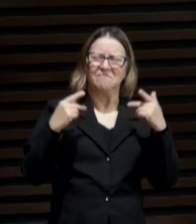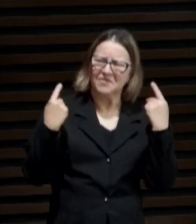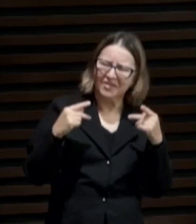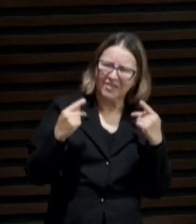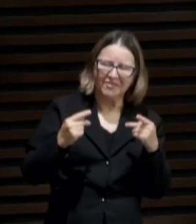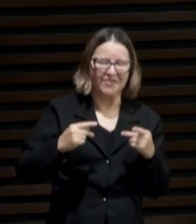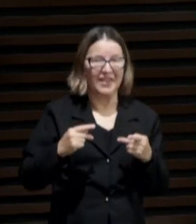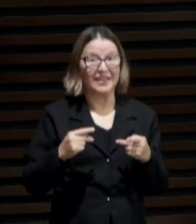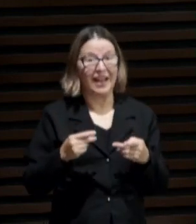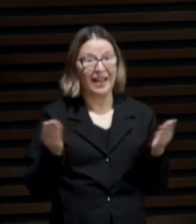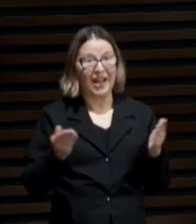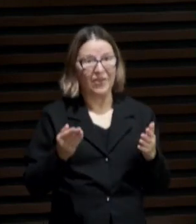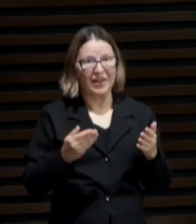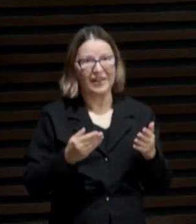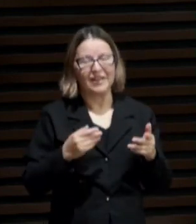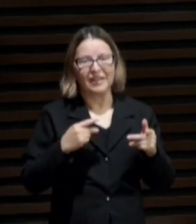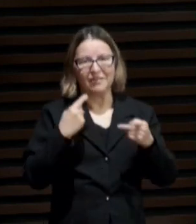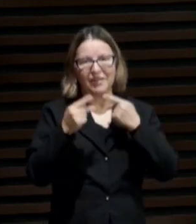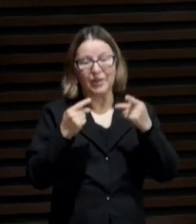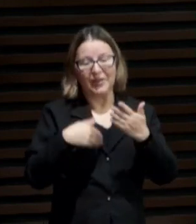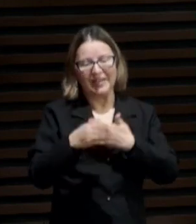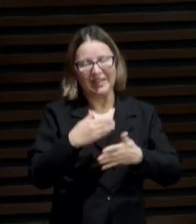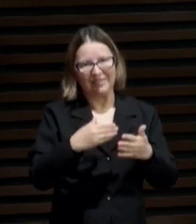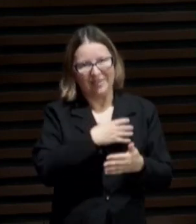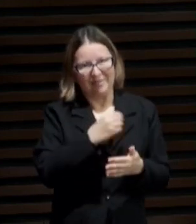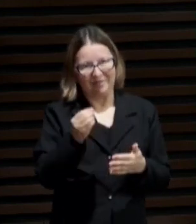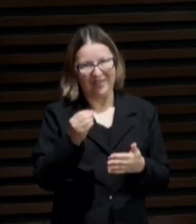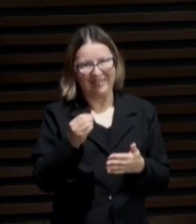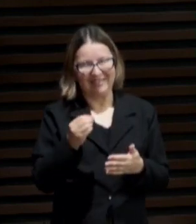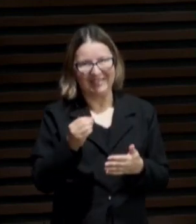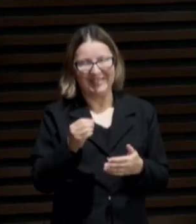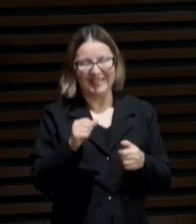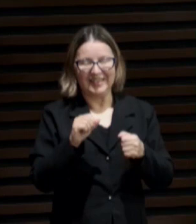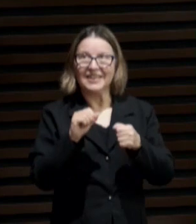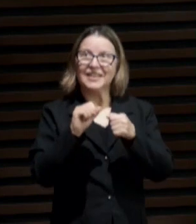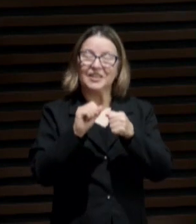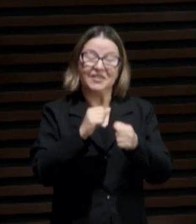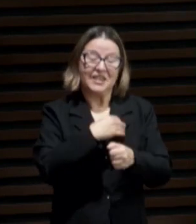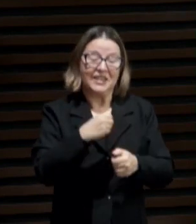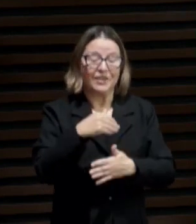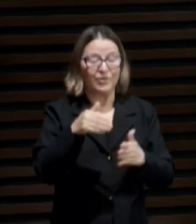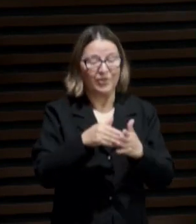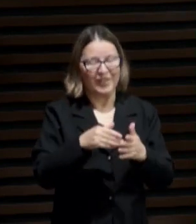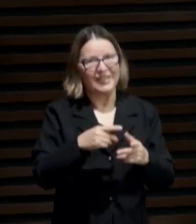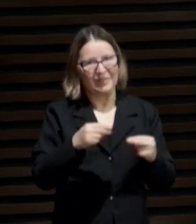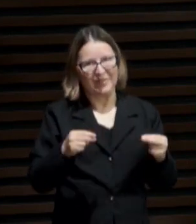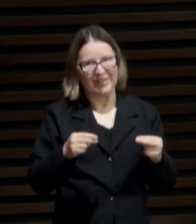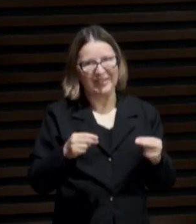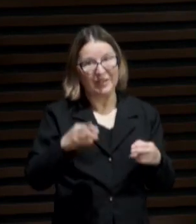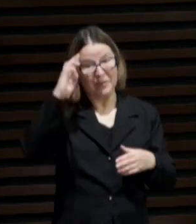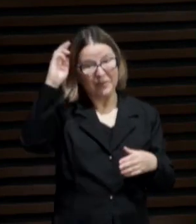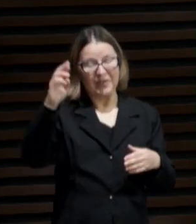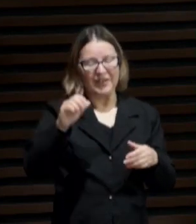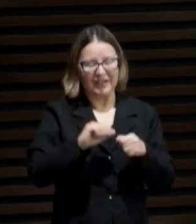constituiu o herdeiro de todas as coisas, pelo qual também fez o universo. Ele, que é o resplendor da